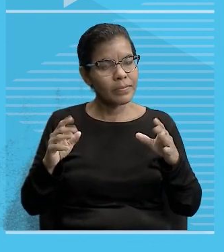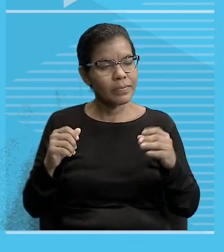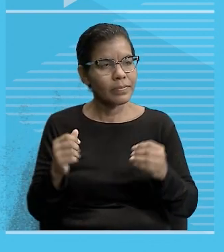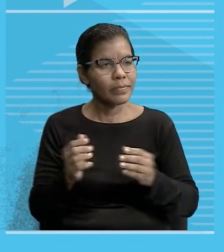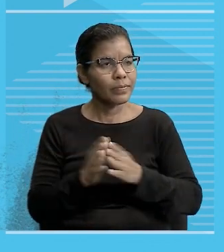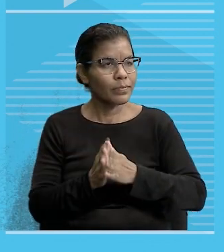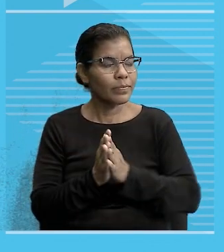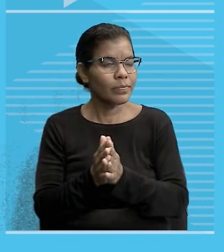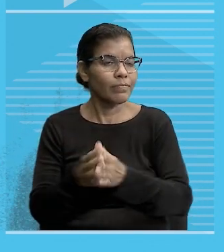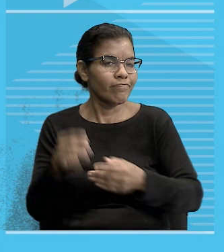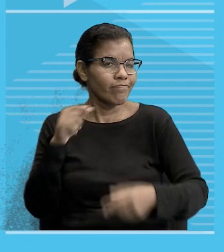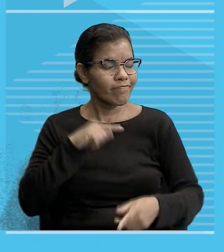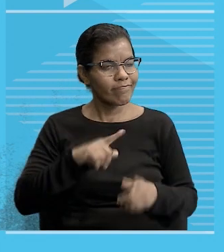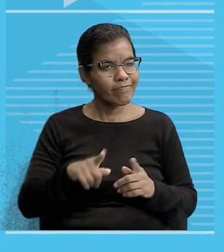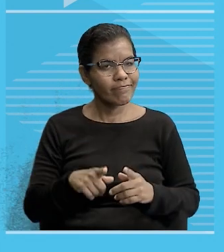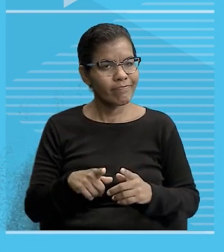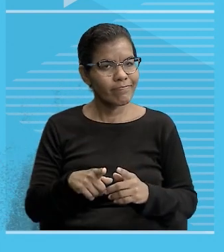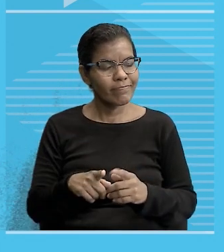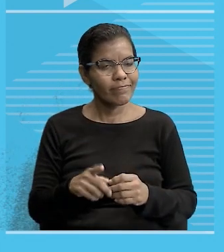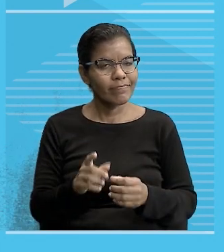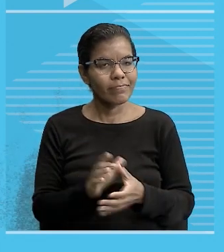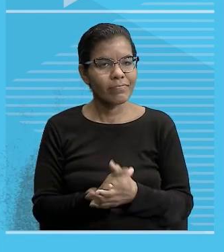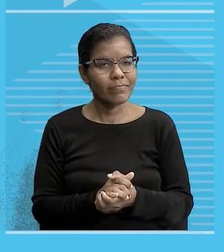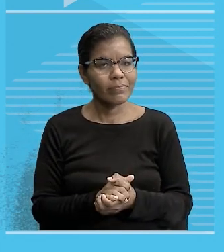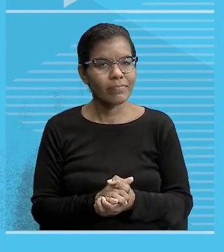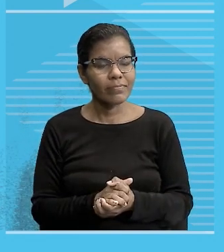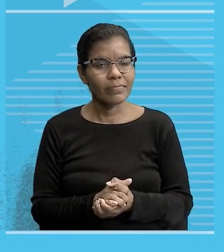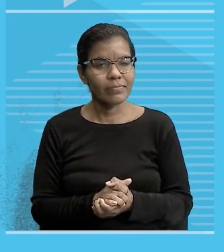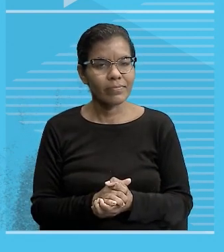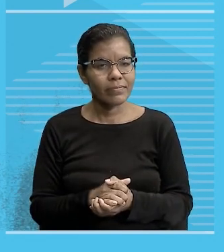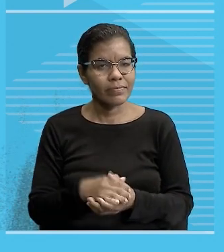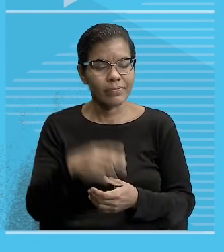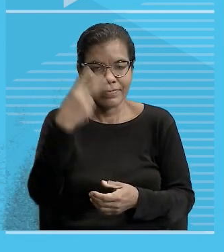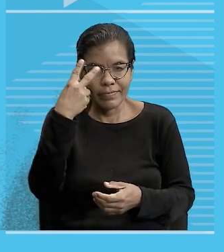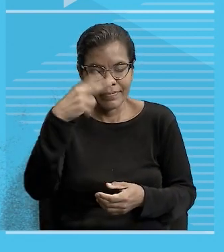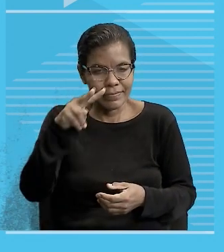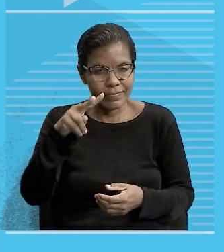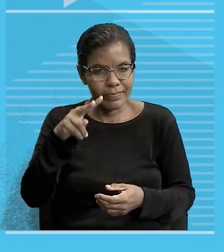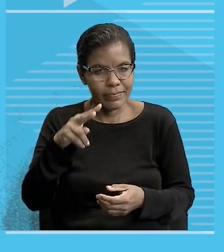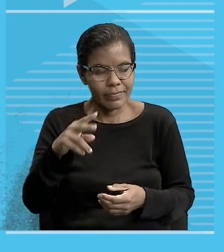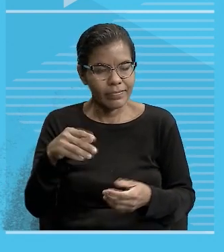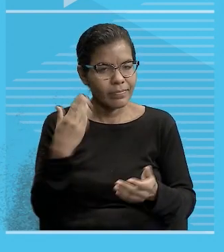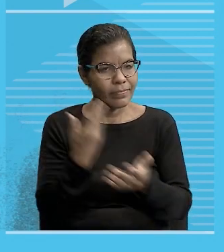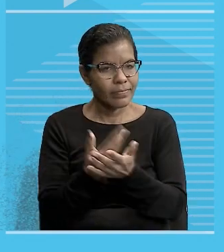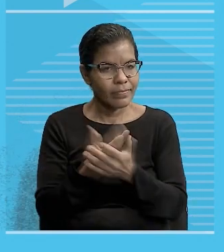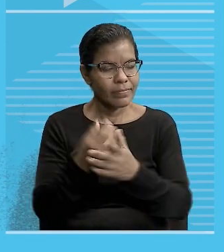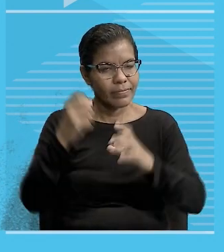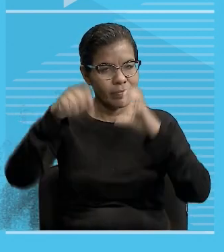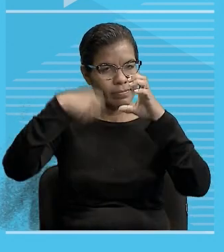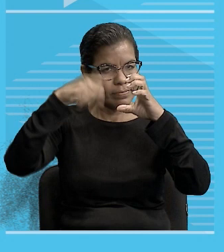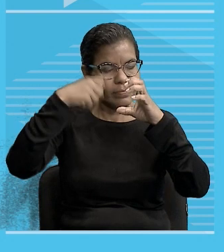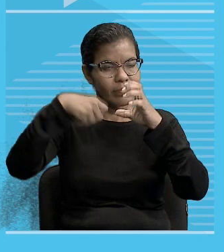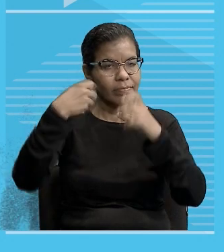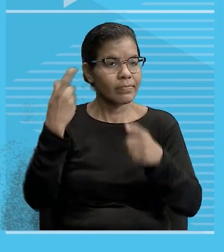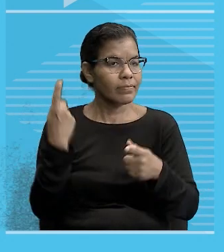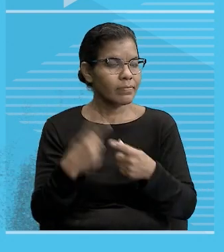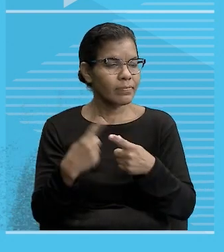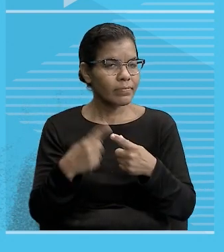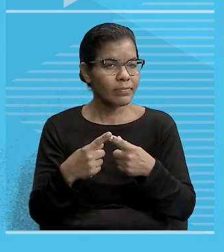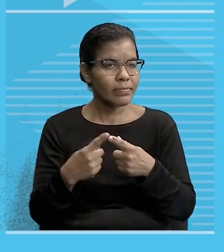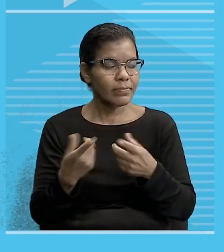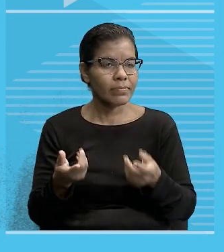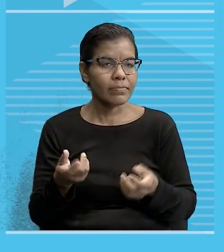para que vocês assistam a aula gravada porque